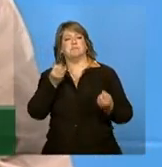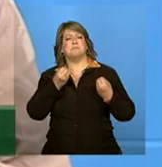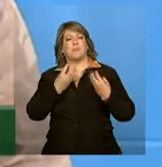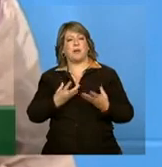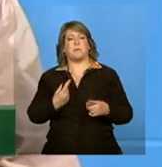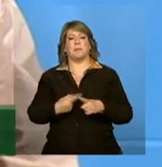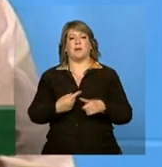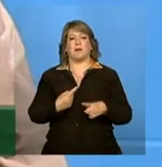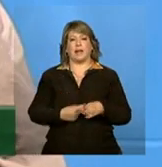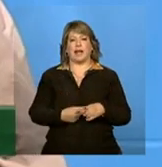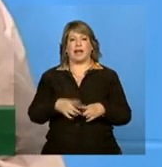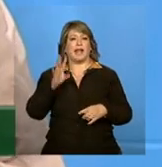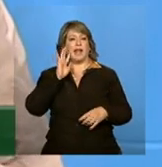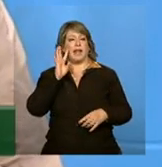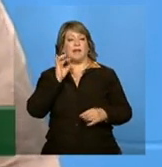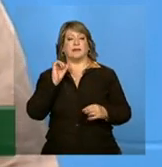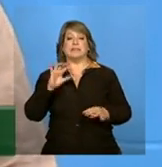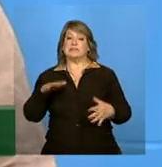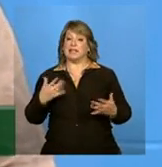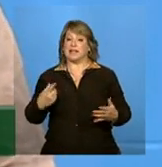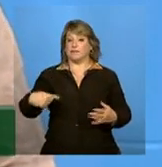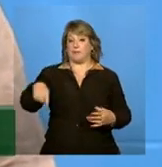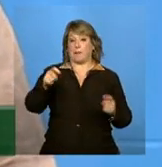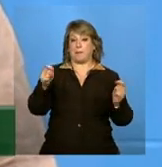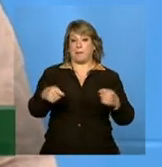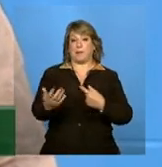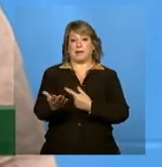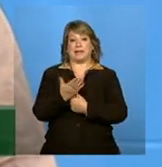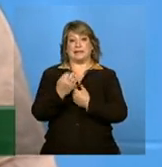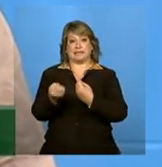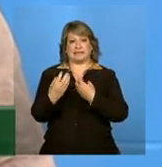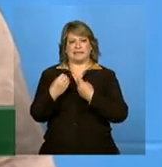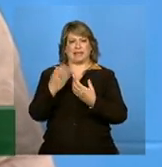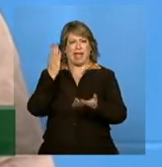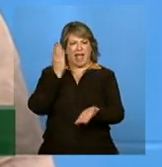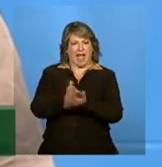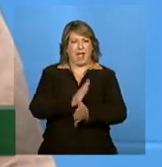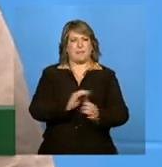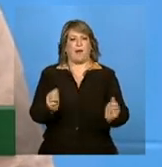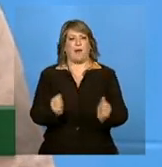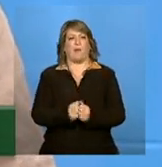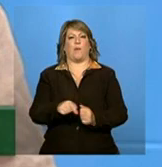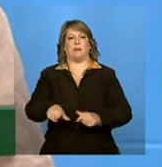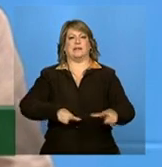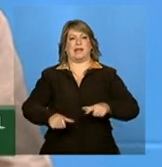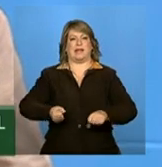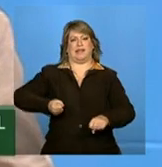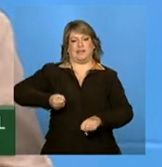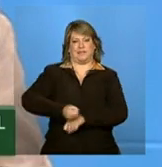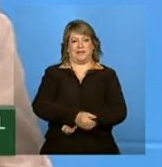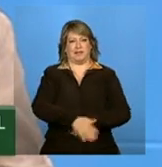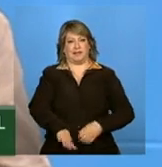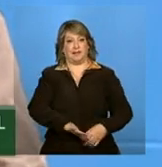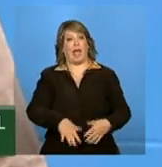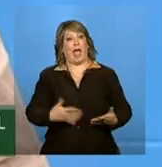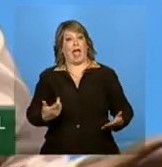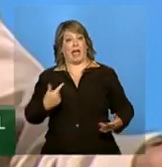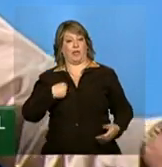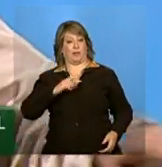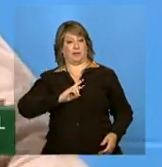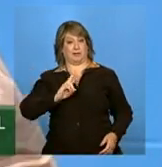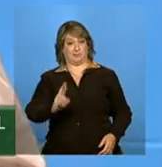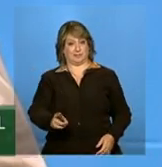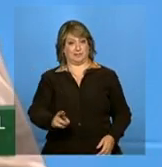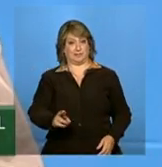que vocês poderiam nos ensinar a erradicar o trabalho infantil? I said that, aí eu disse, let